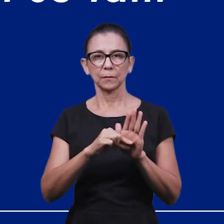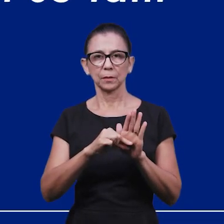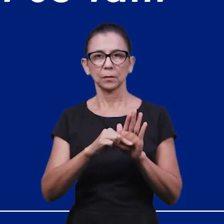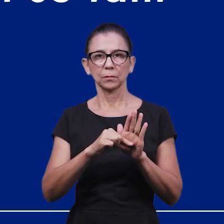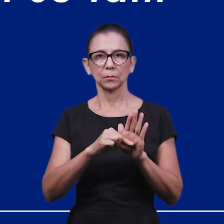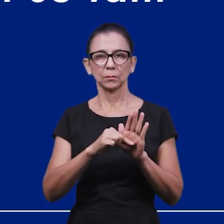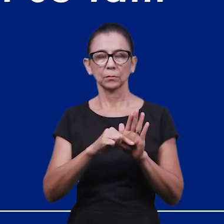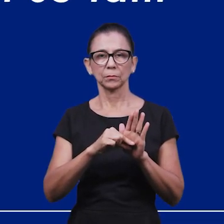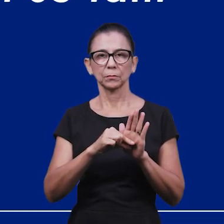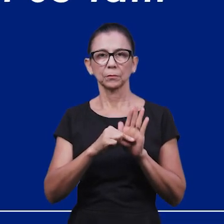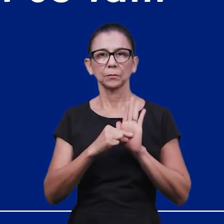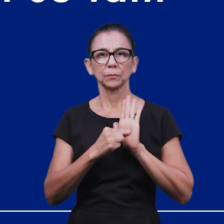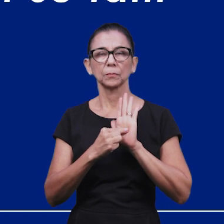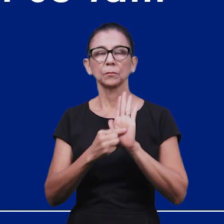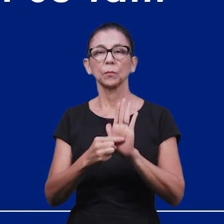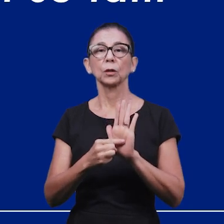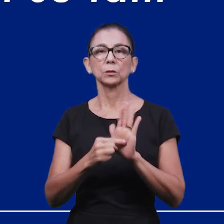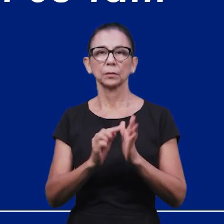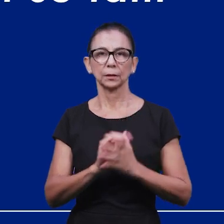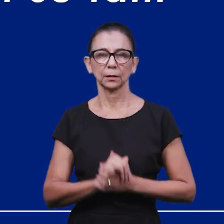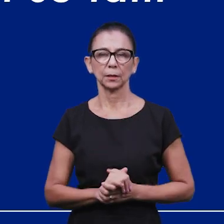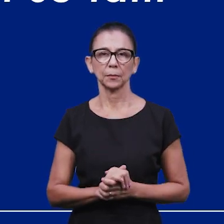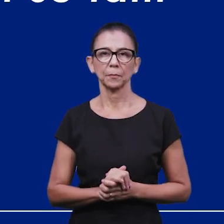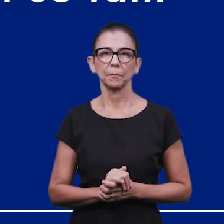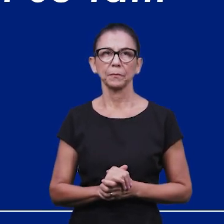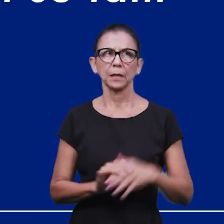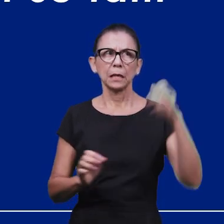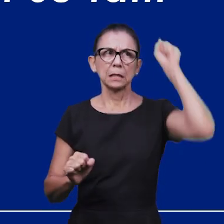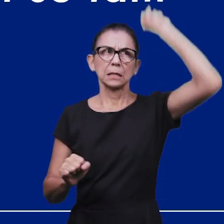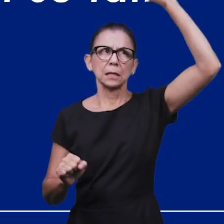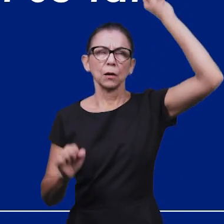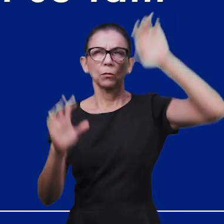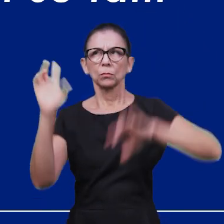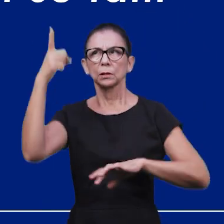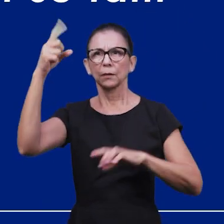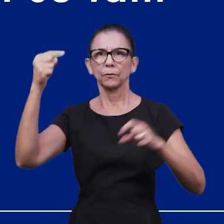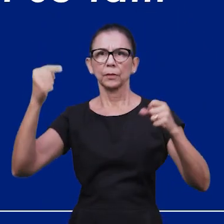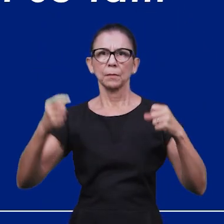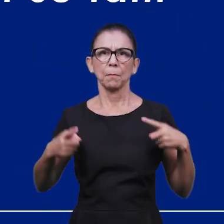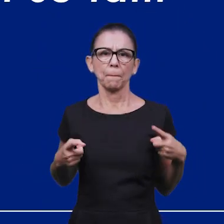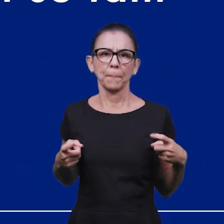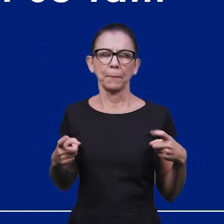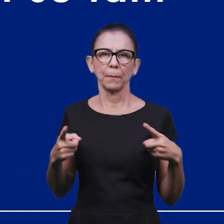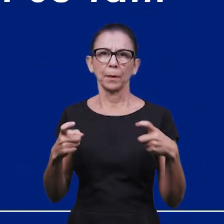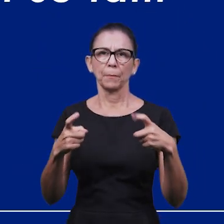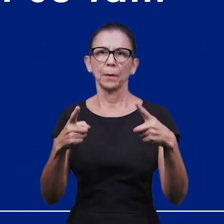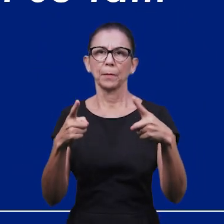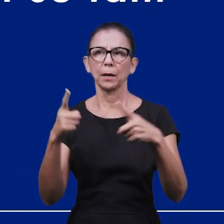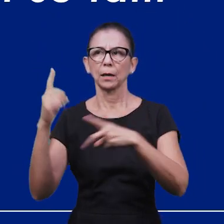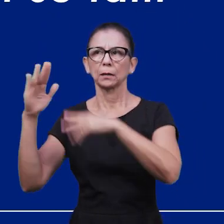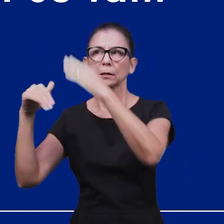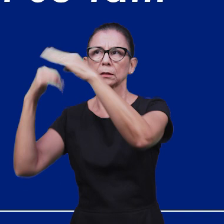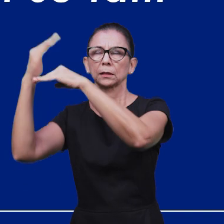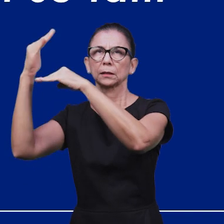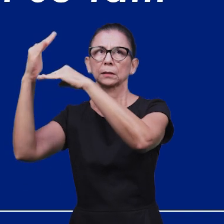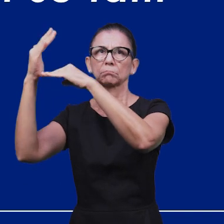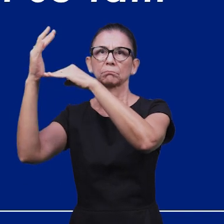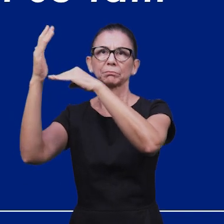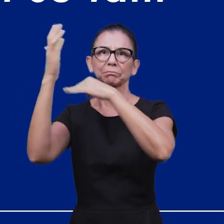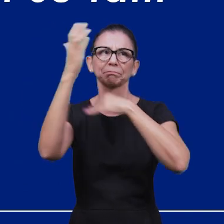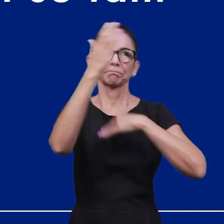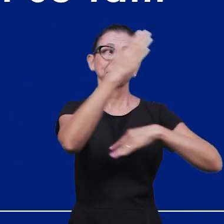houve uma longa guerra entre a casa de Saul e a casa de Davi, porém Davi ia se fortalecendo,